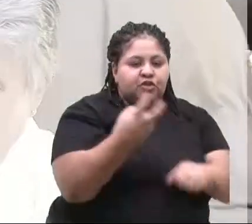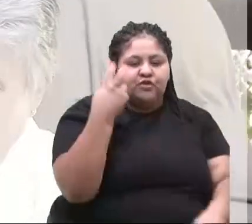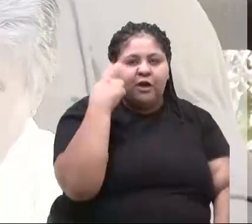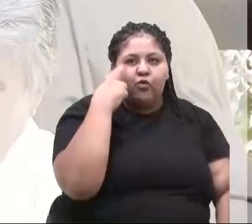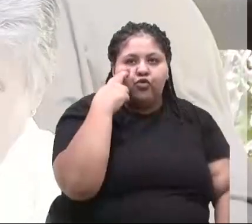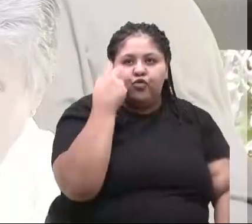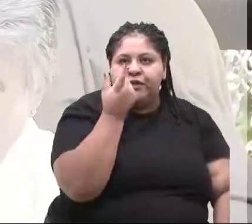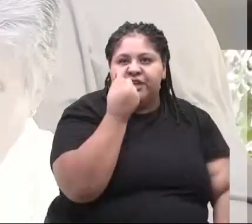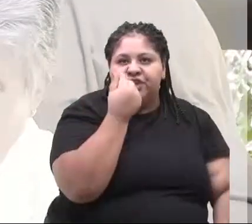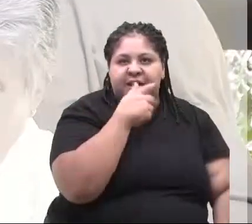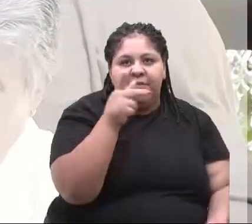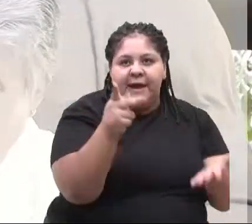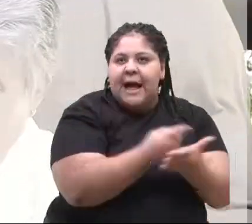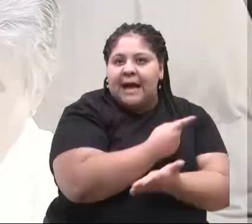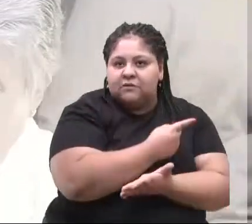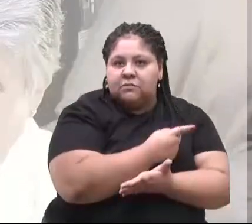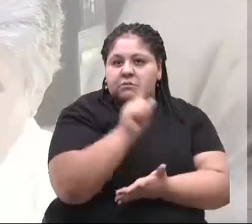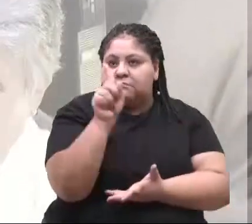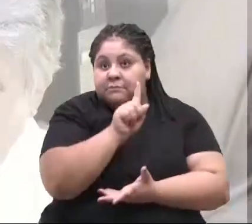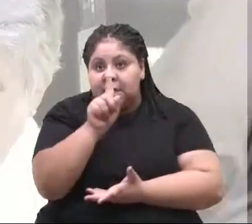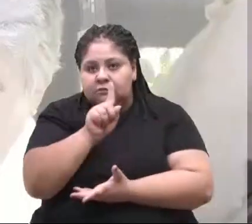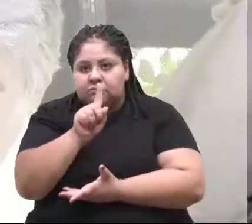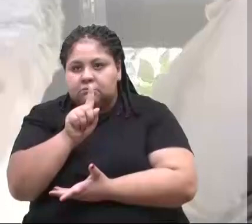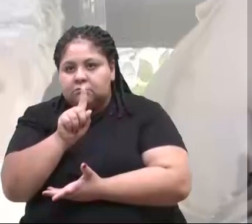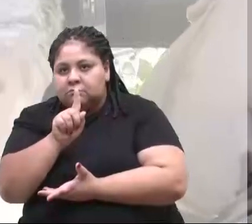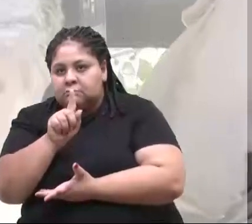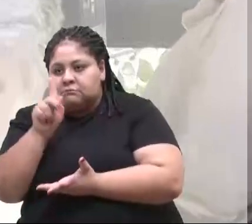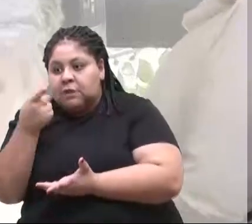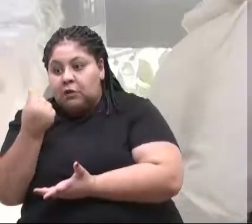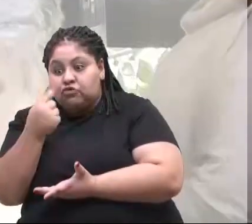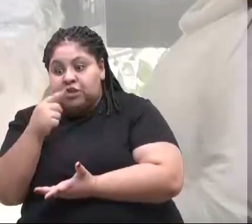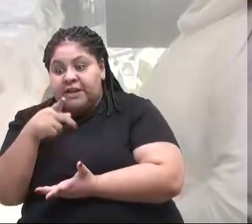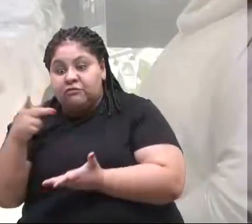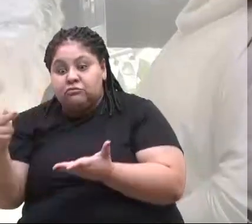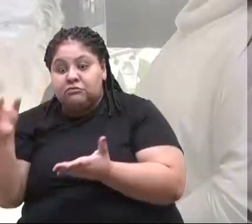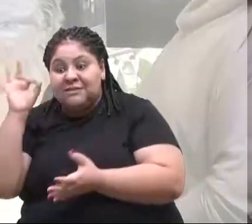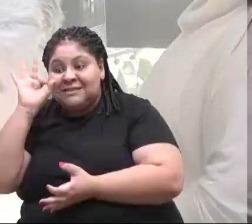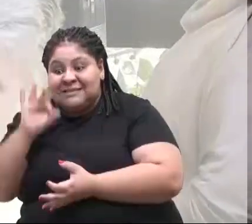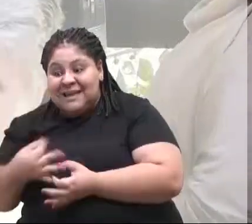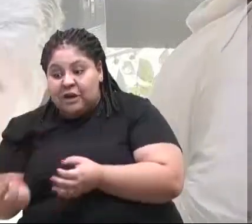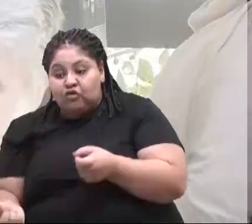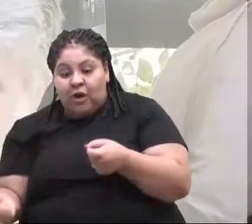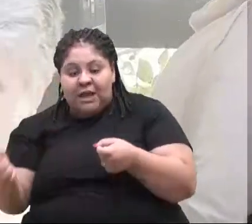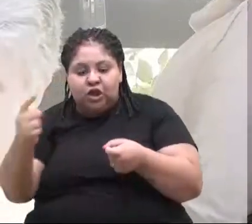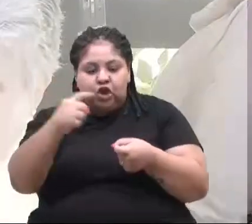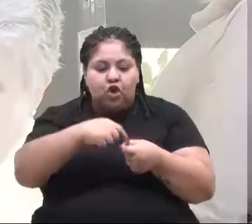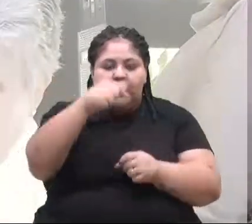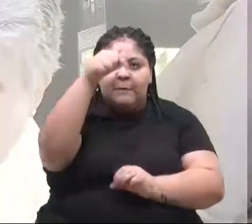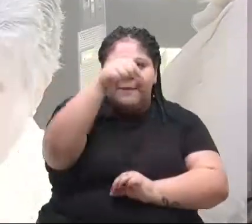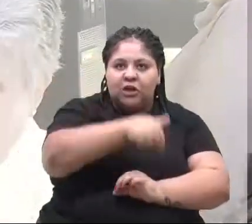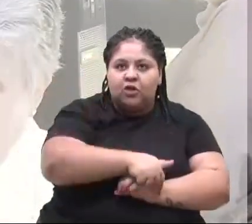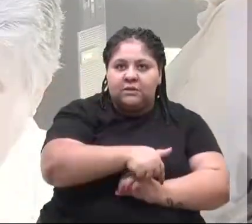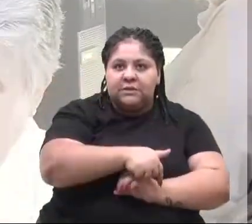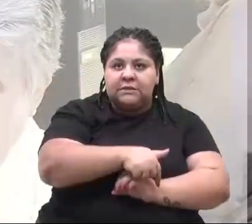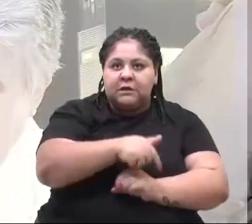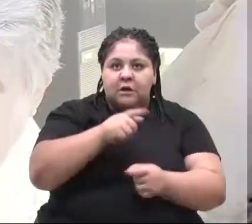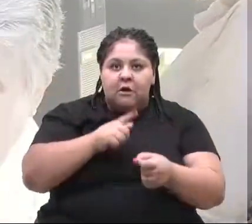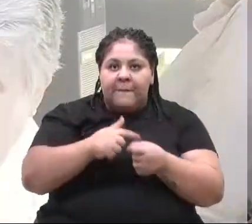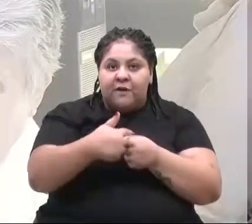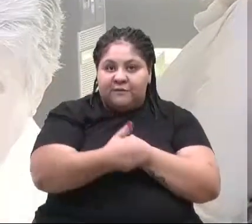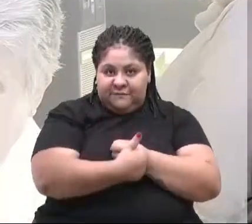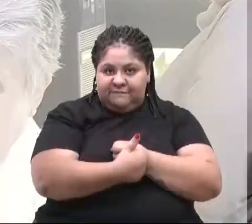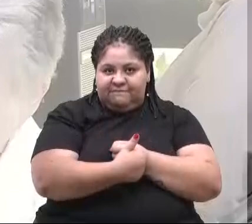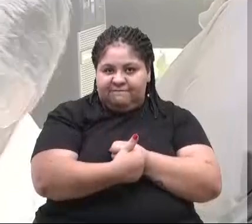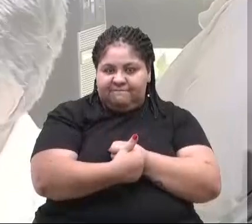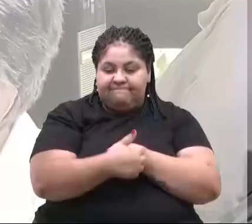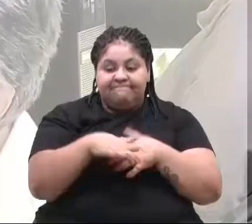um dinheiro muito bem investido, porque retorna para nós, retorna para a nossa cidade. Então, é